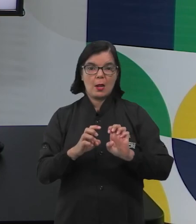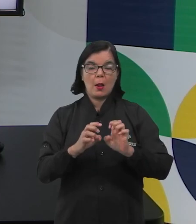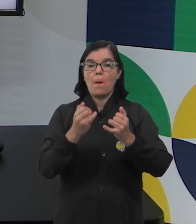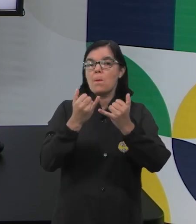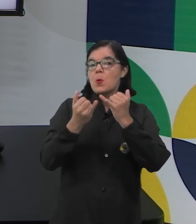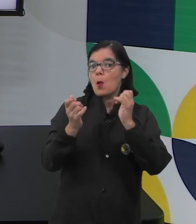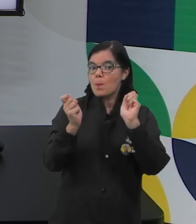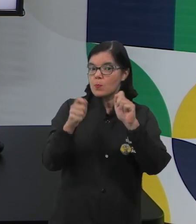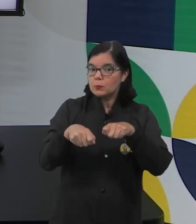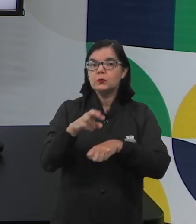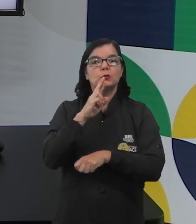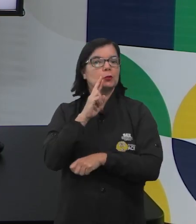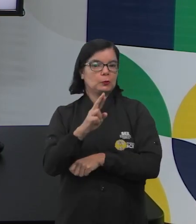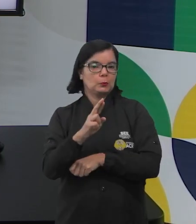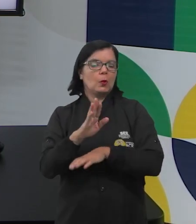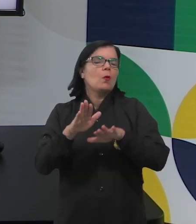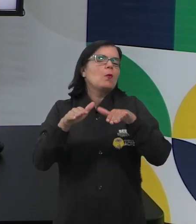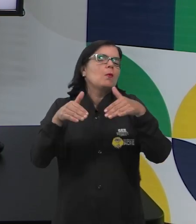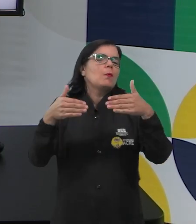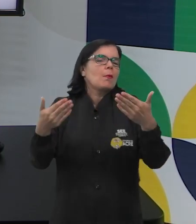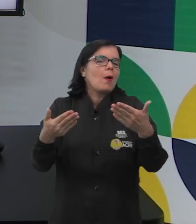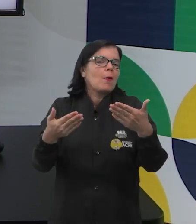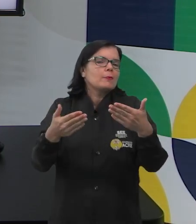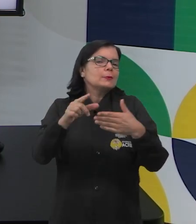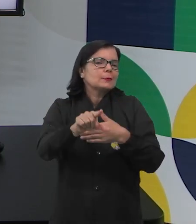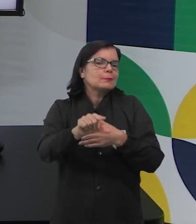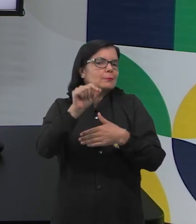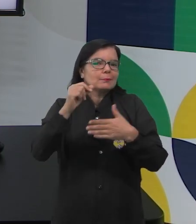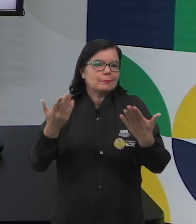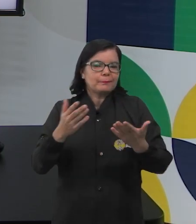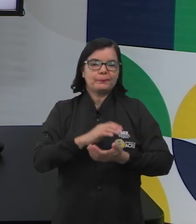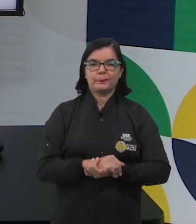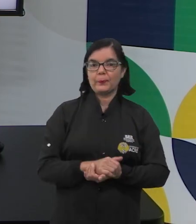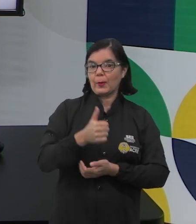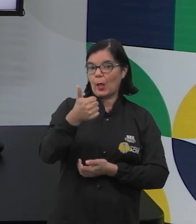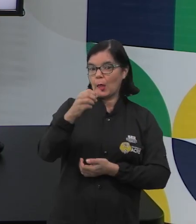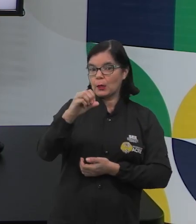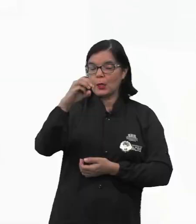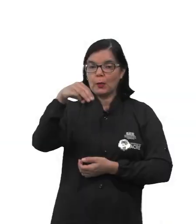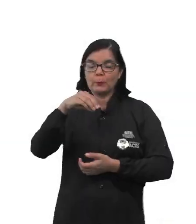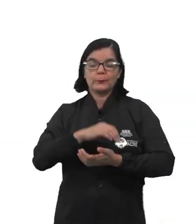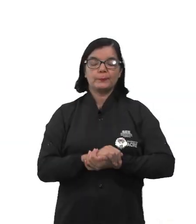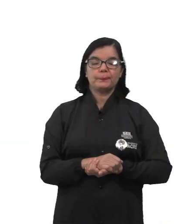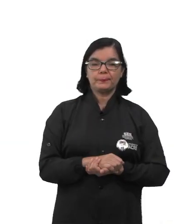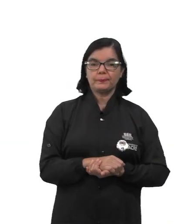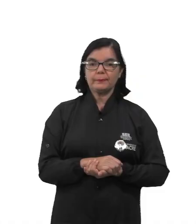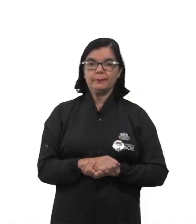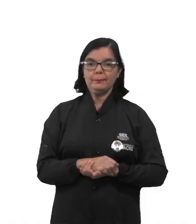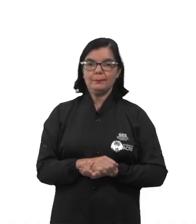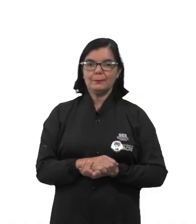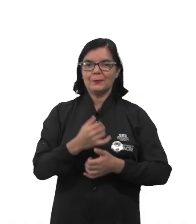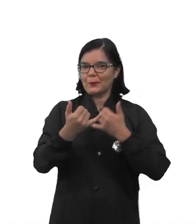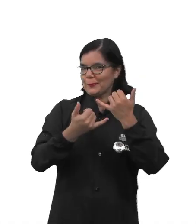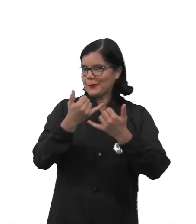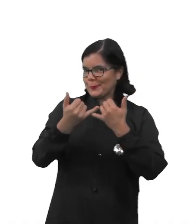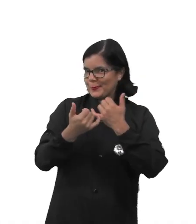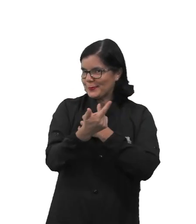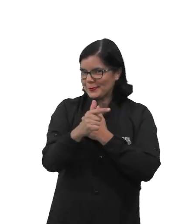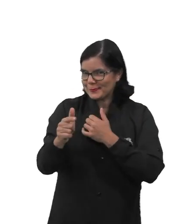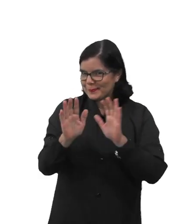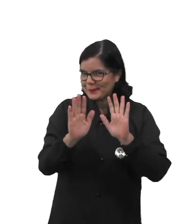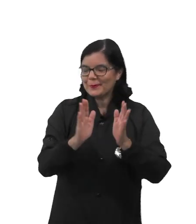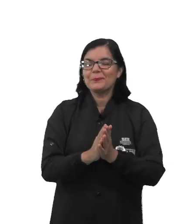mais possíveis. E aí, qual que você marcaria? Vou dar 10 minutos para vocês pensarem. Não, tô brincando, a gente não tem esse tempo todo